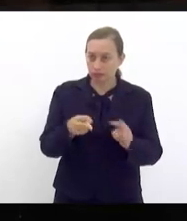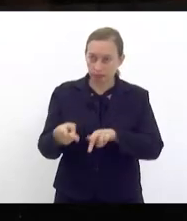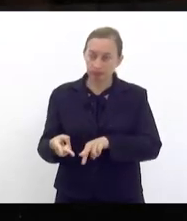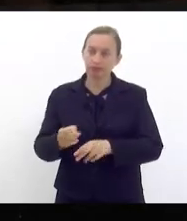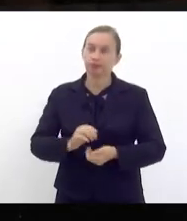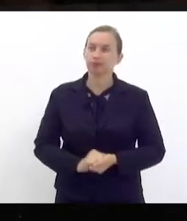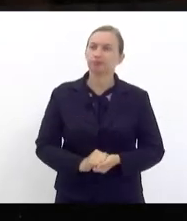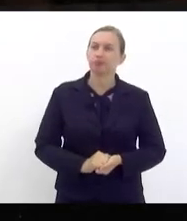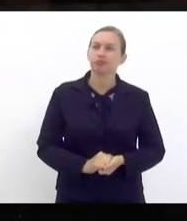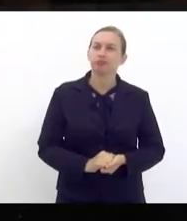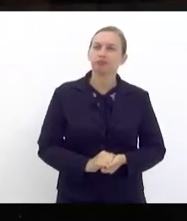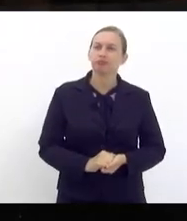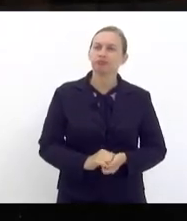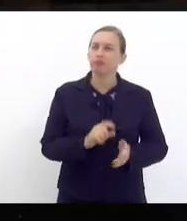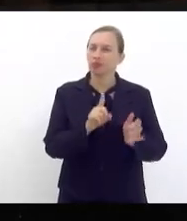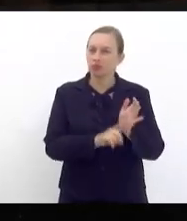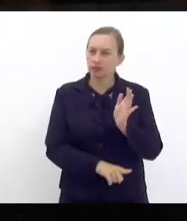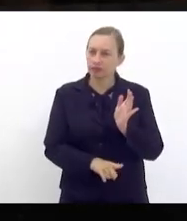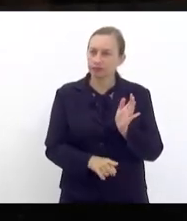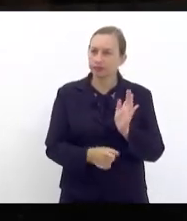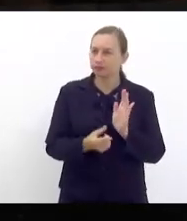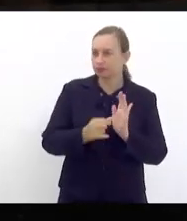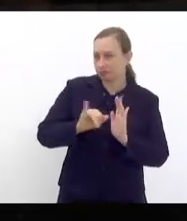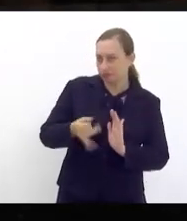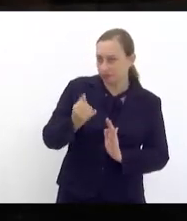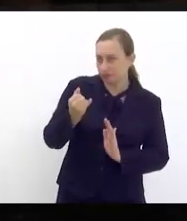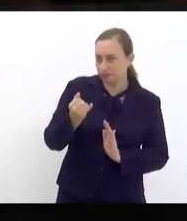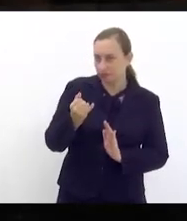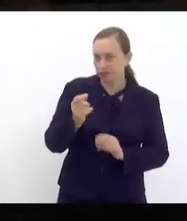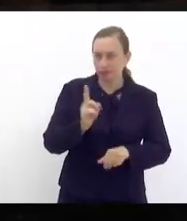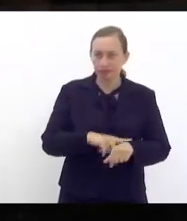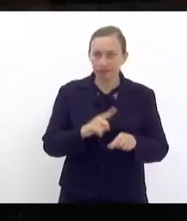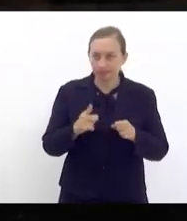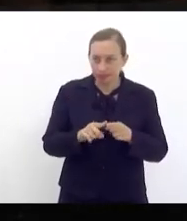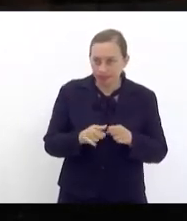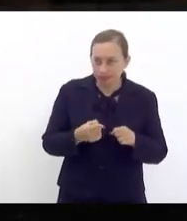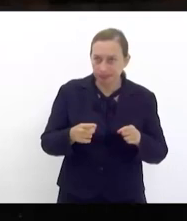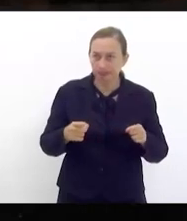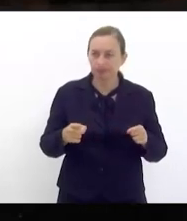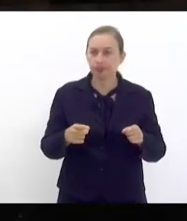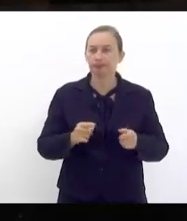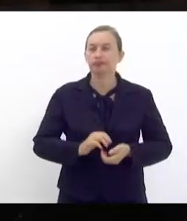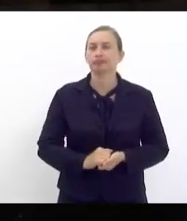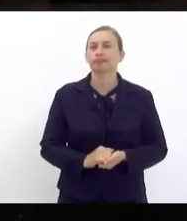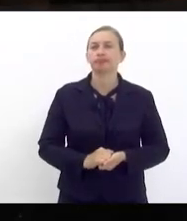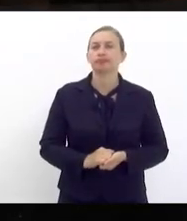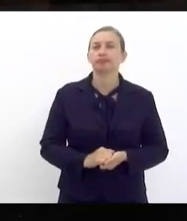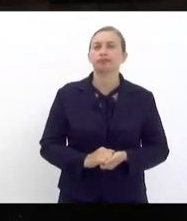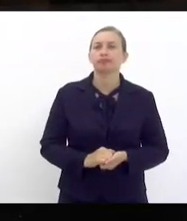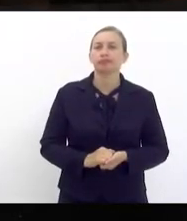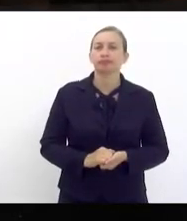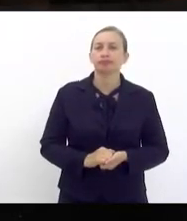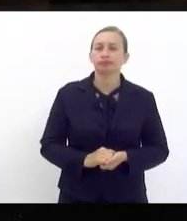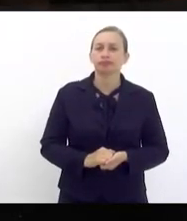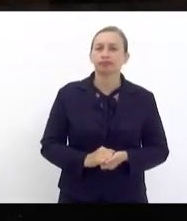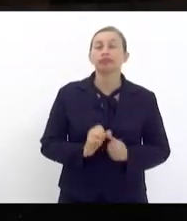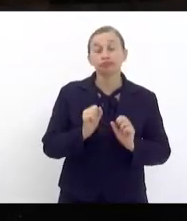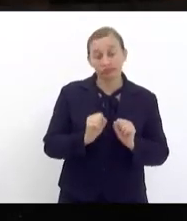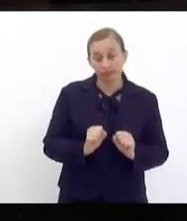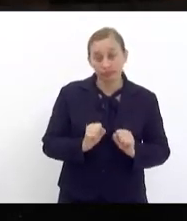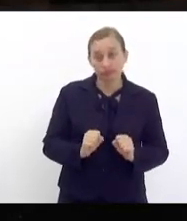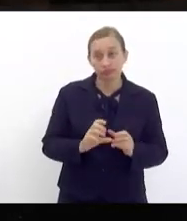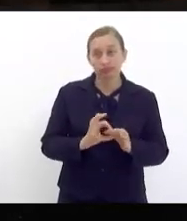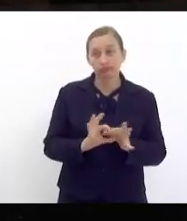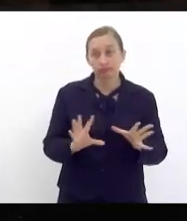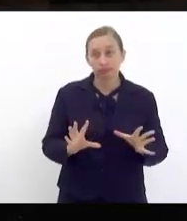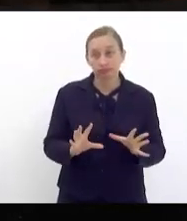para a diminuição da taxa de juros em curtíssimo prazo, nós esperamos, nós poderemos